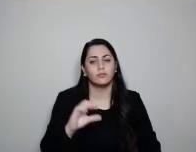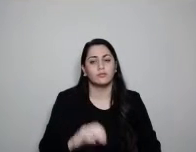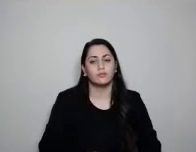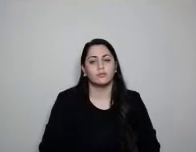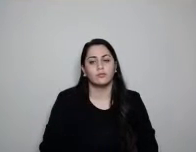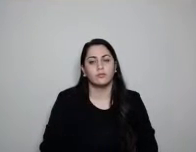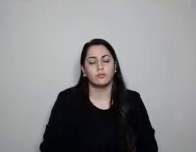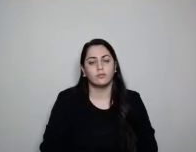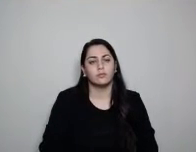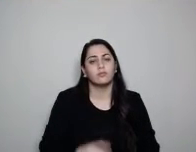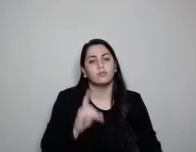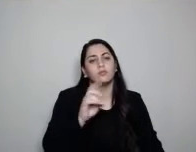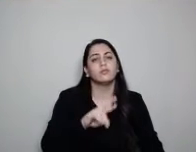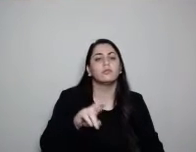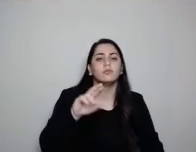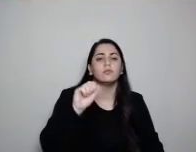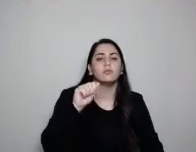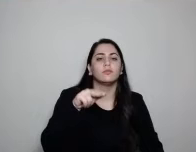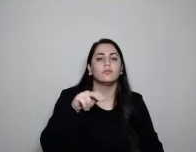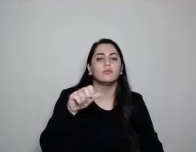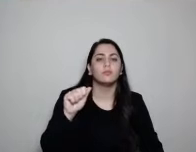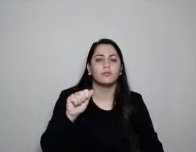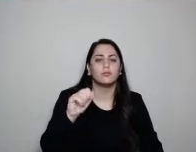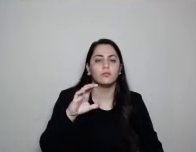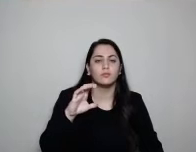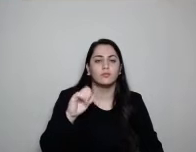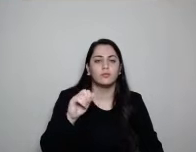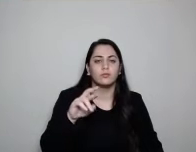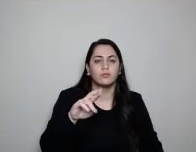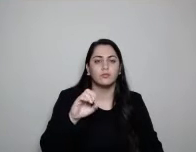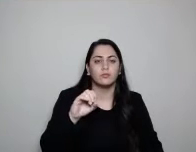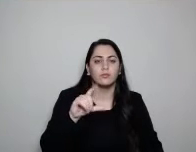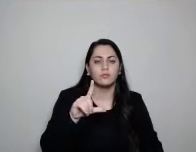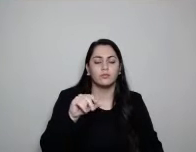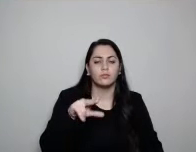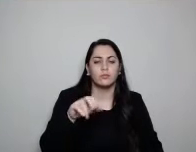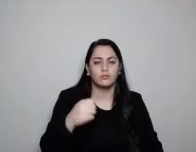Doutora Ana Carolina, está presente?